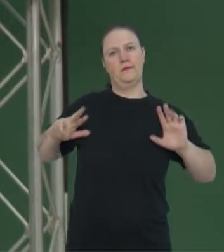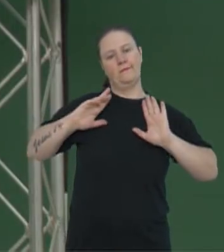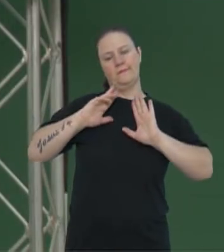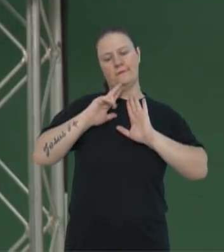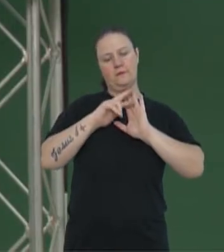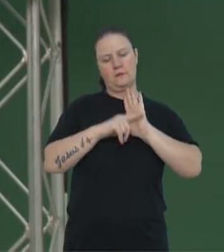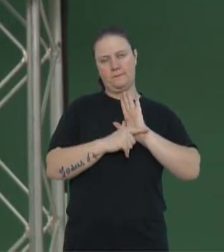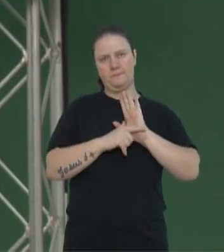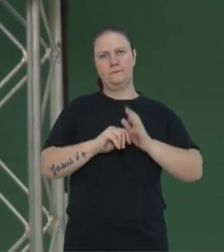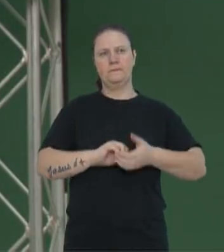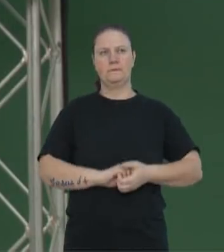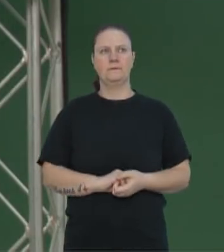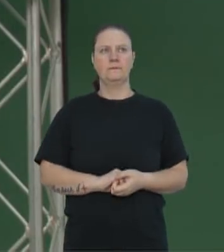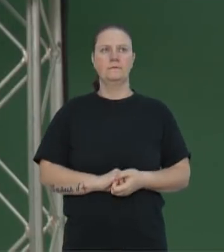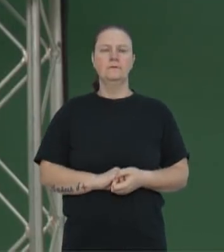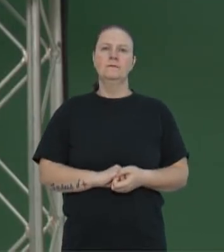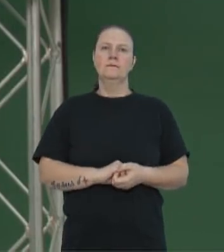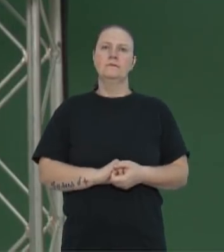da colagem, né?